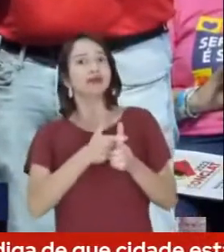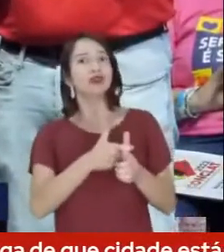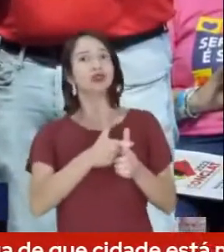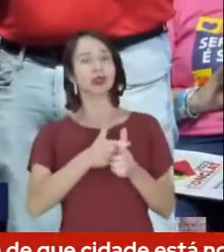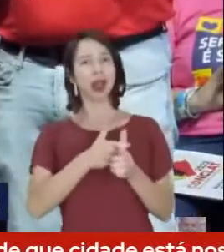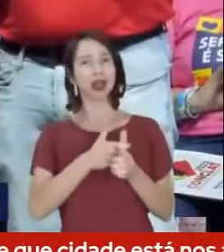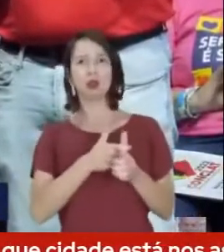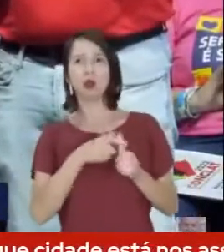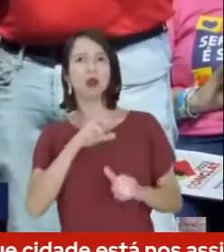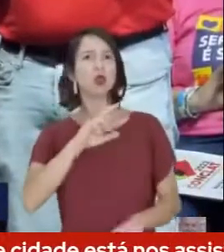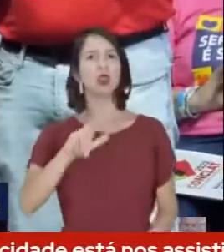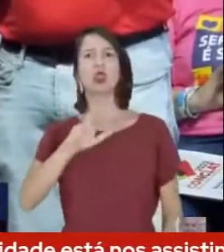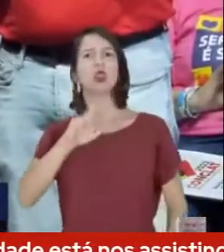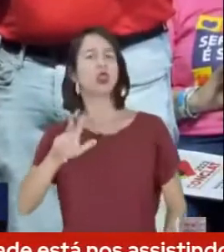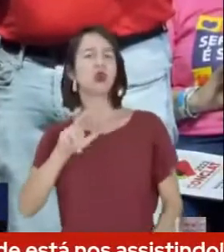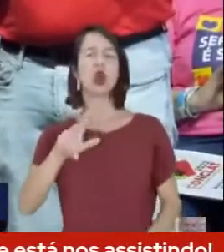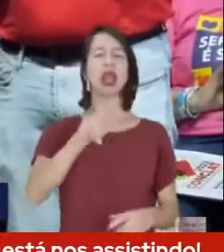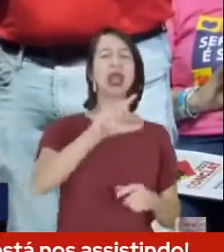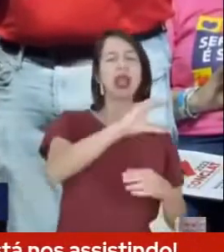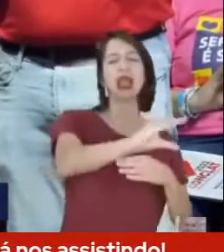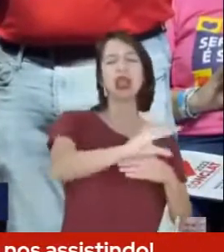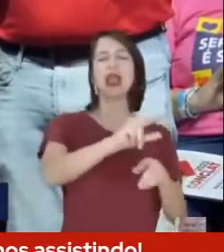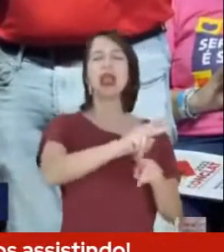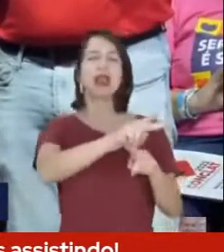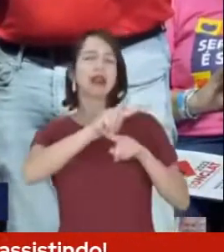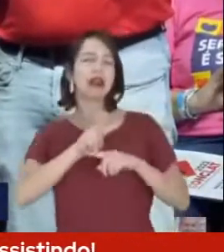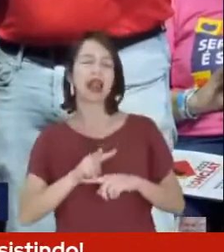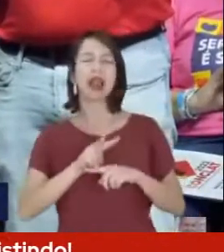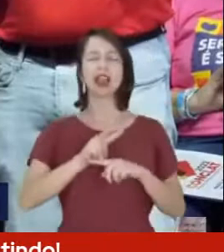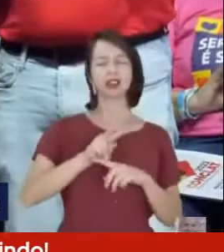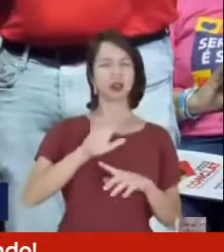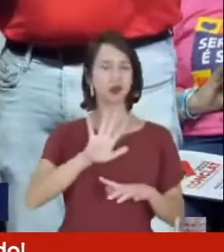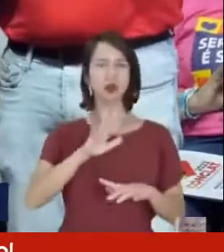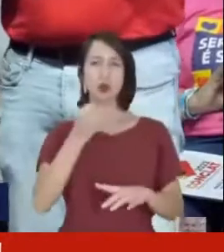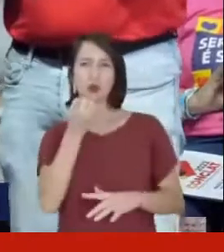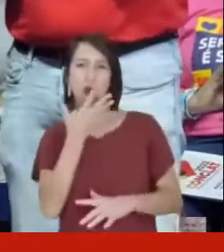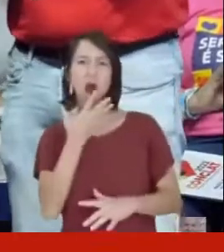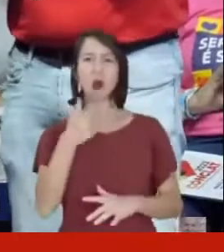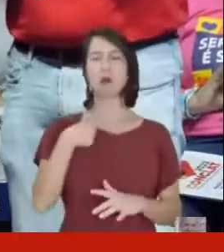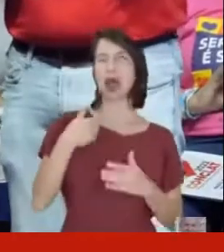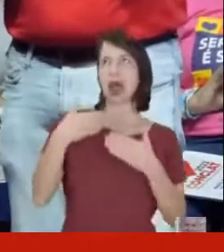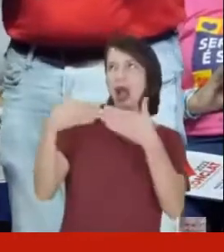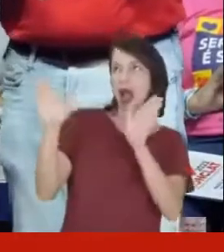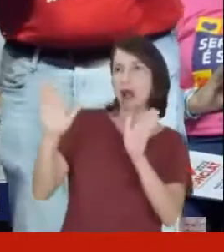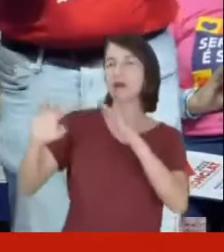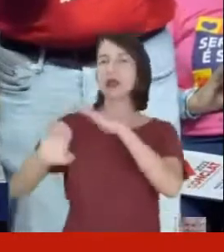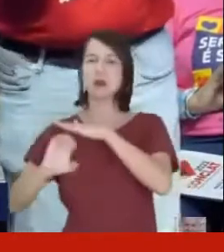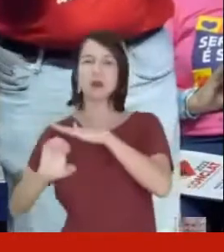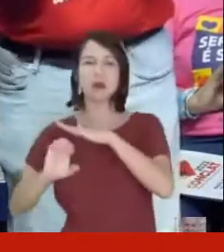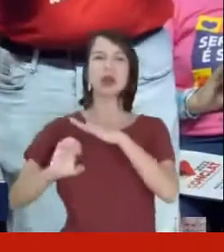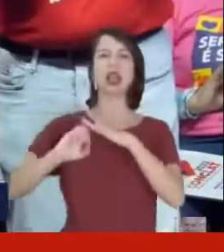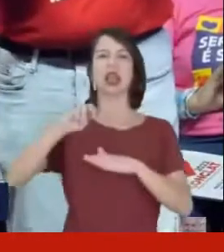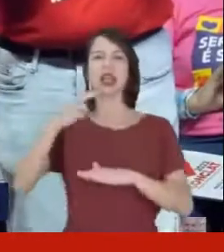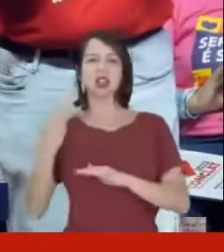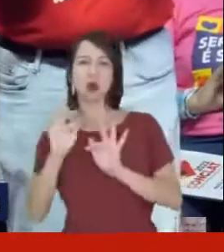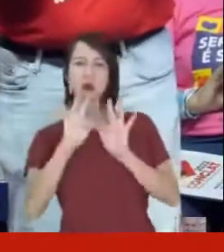negocinho, sabe, para sustentar a família, não. Eles estão endividados no rotativo do cartão de crédito, que os juros é mais de